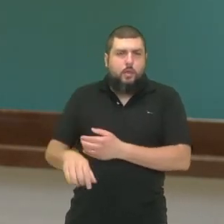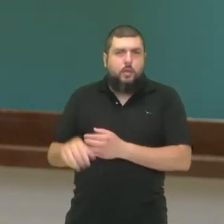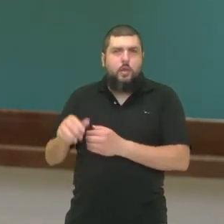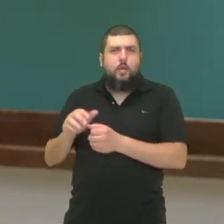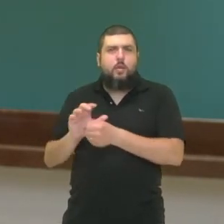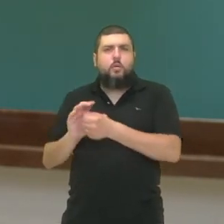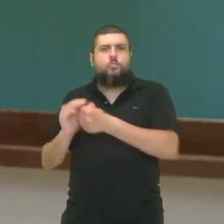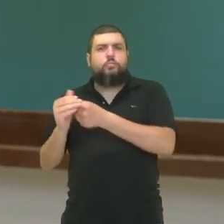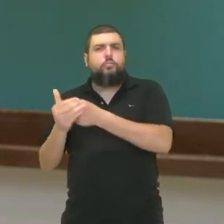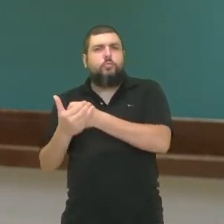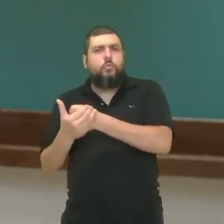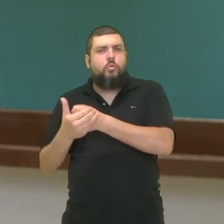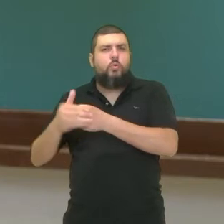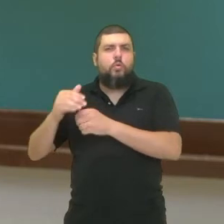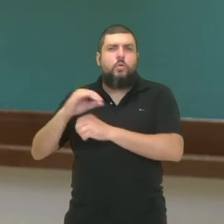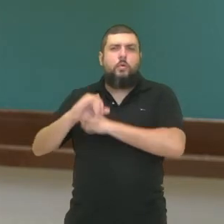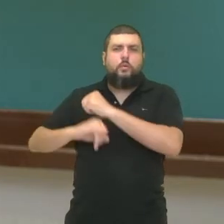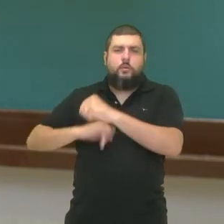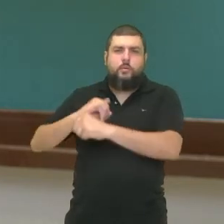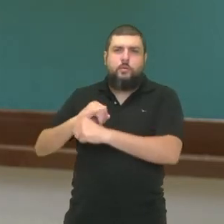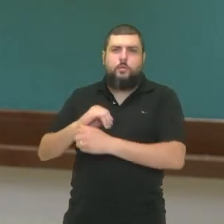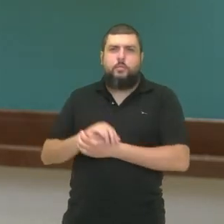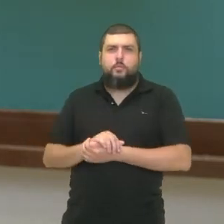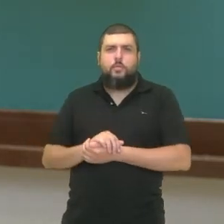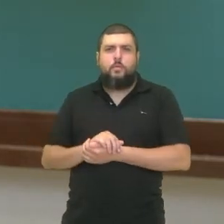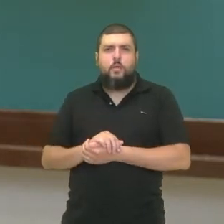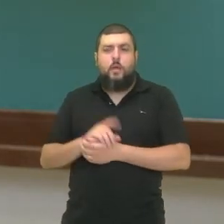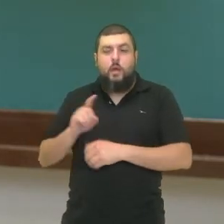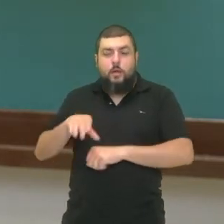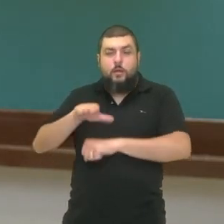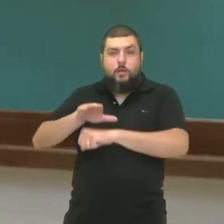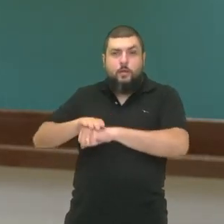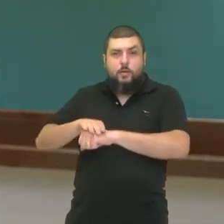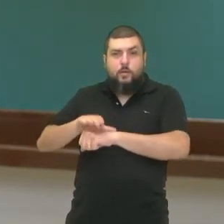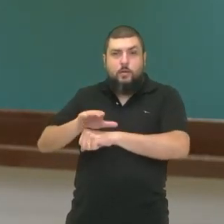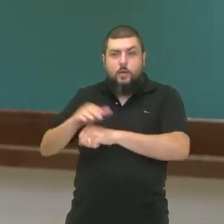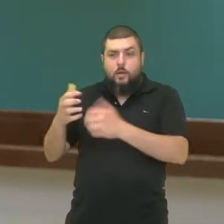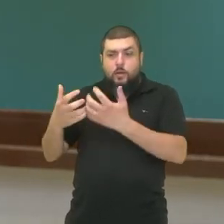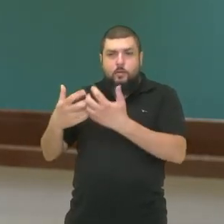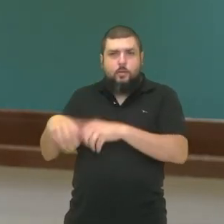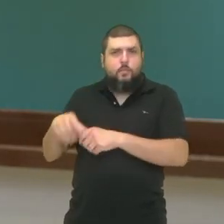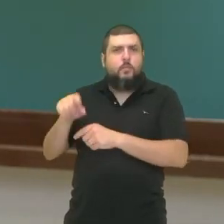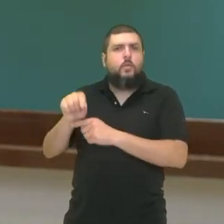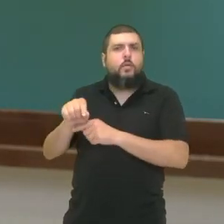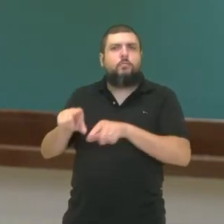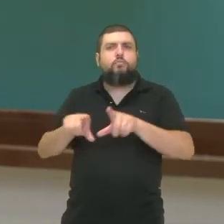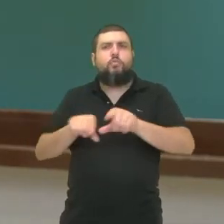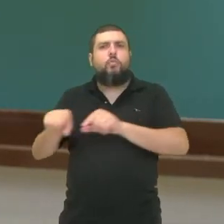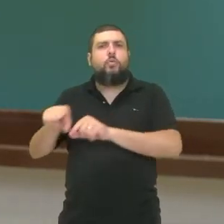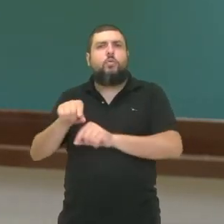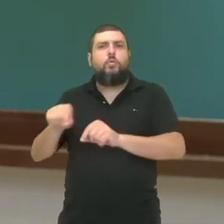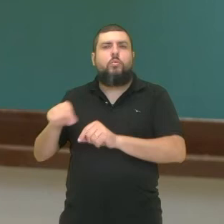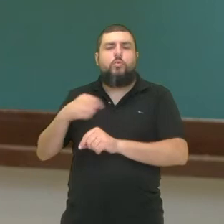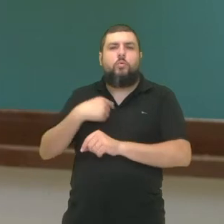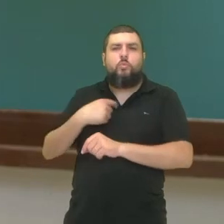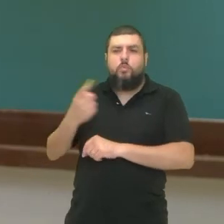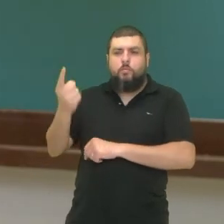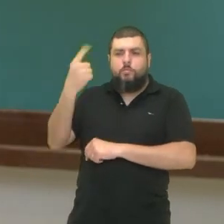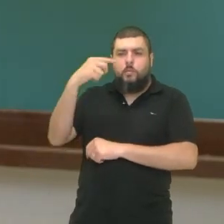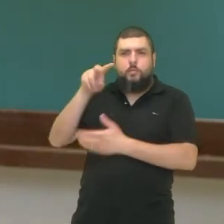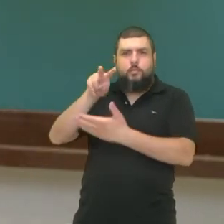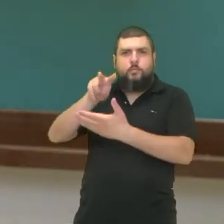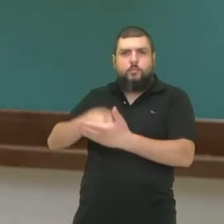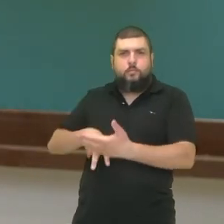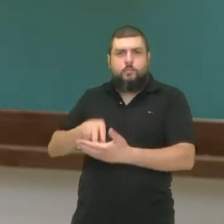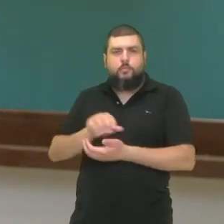estamos caminhando para um estágio em que é a máquina que decide qual é a notícia que deve ou não ser lida. Então, o que você precisa